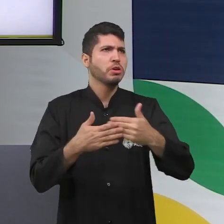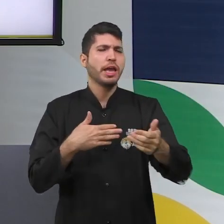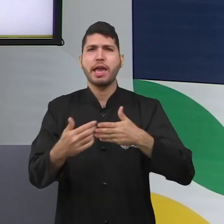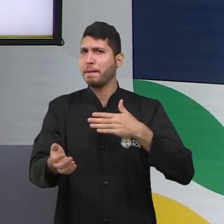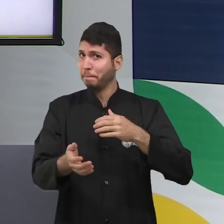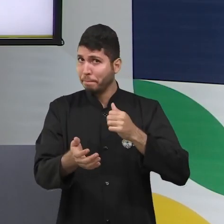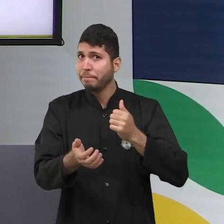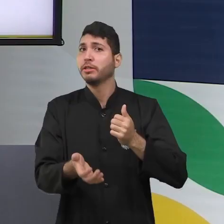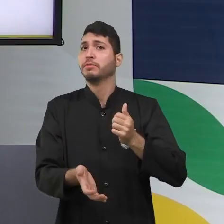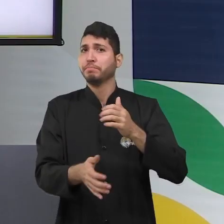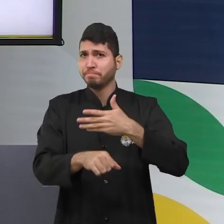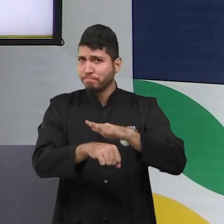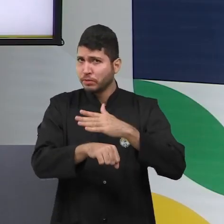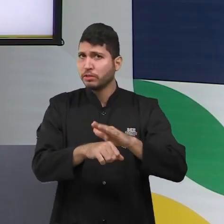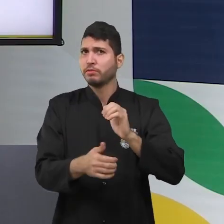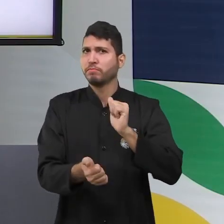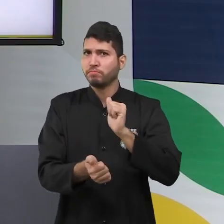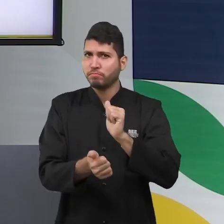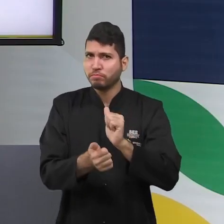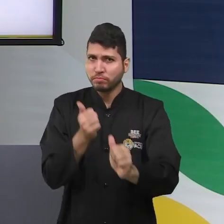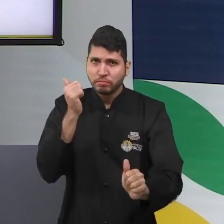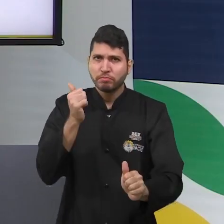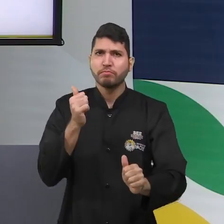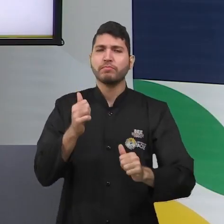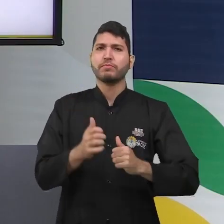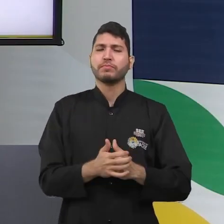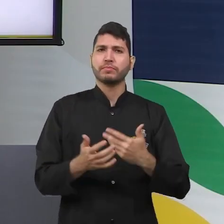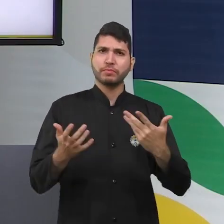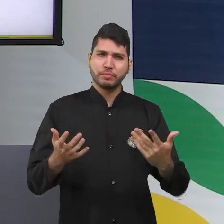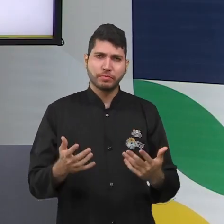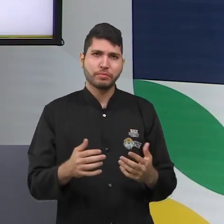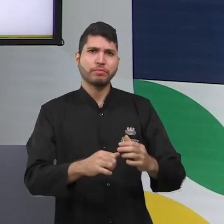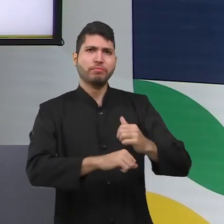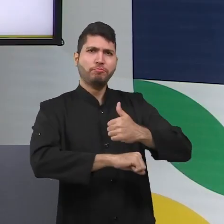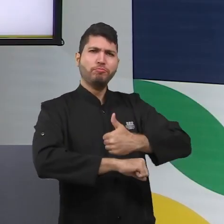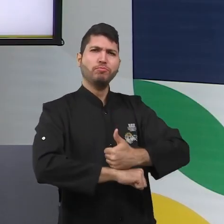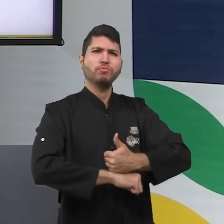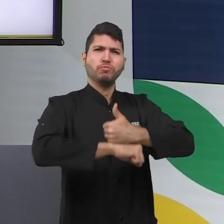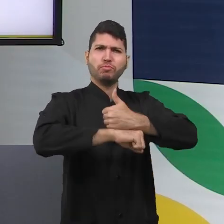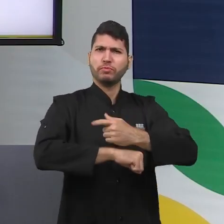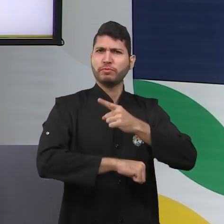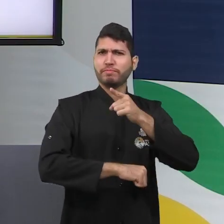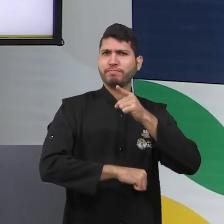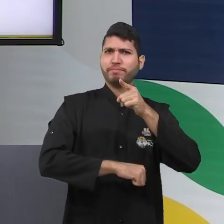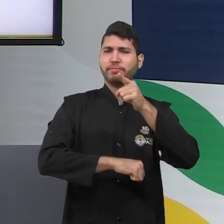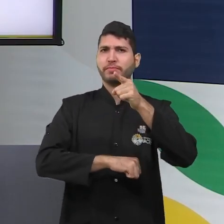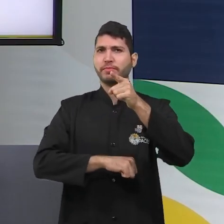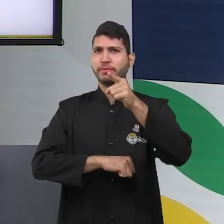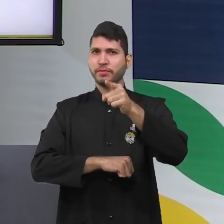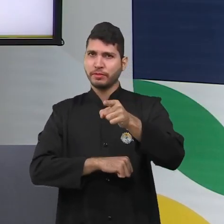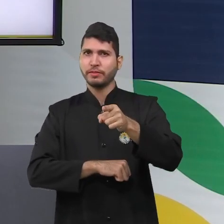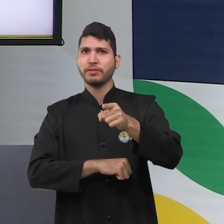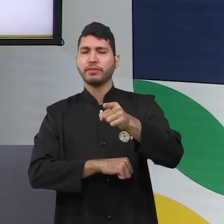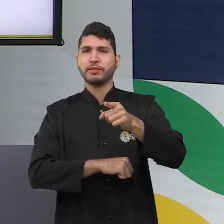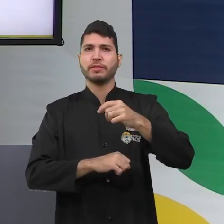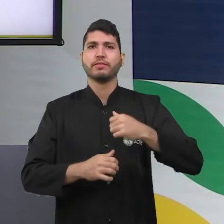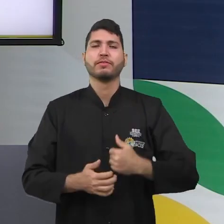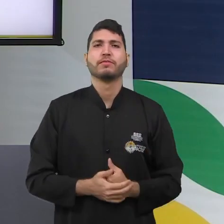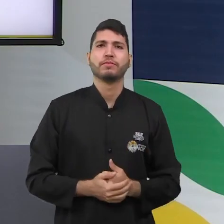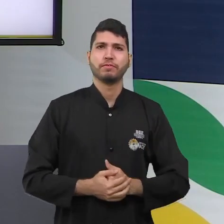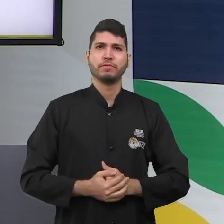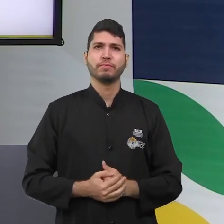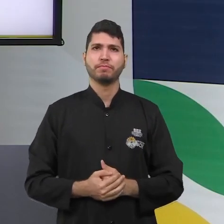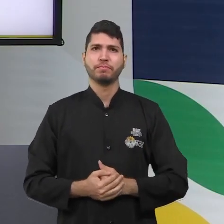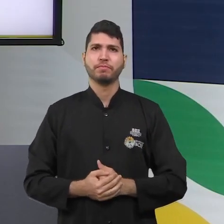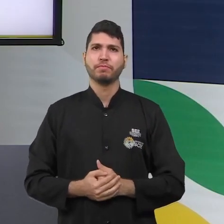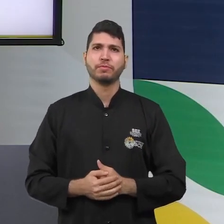acaba desenvolvendo esse atributo da liderança. Liderança é essa em que coloca você à frente. Nessa situação de estar à frente, você